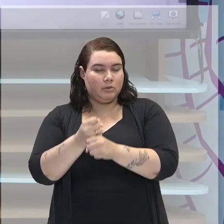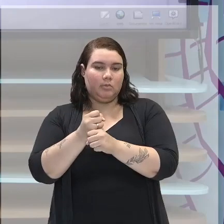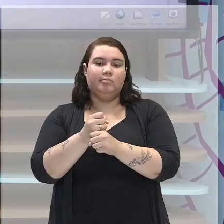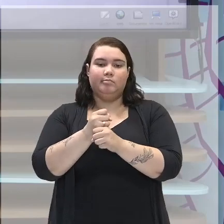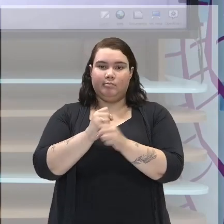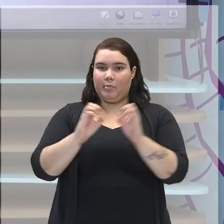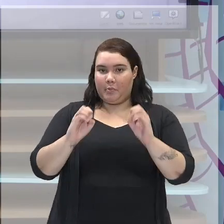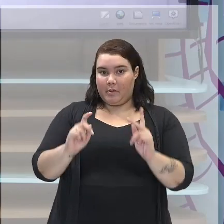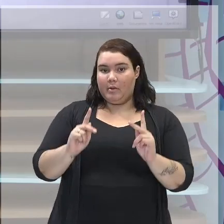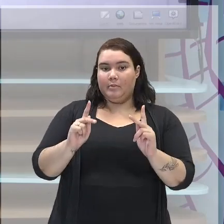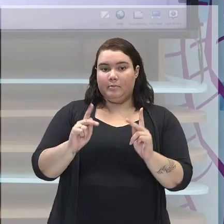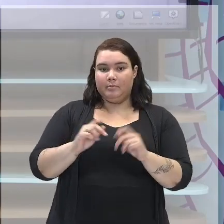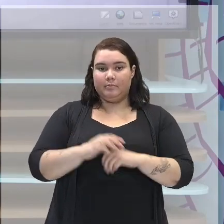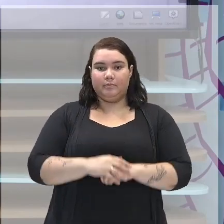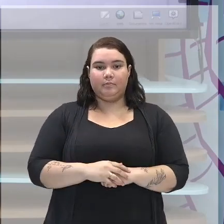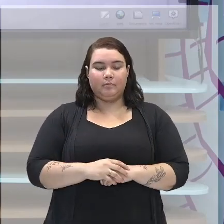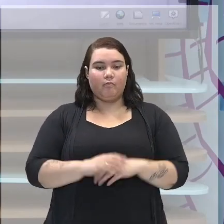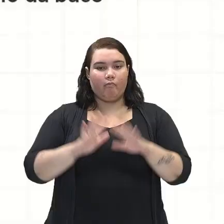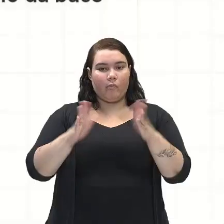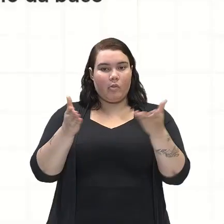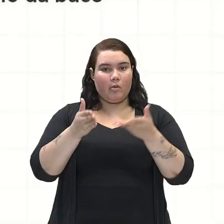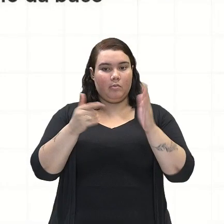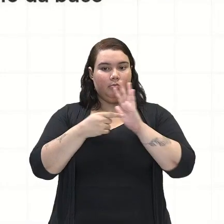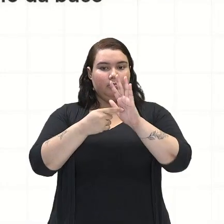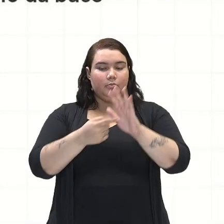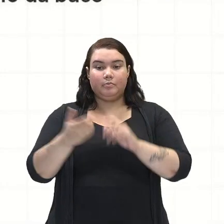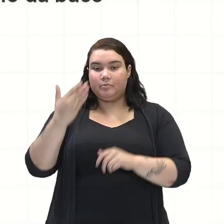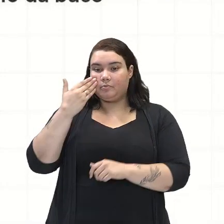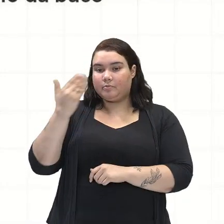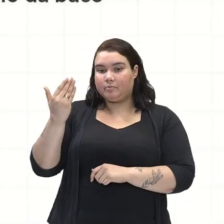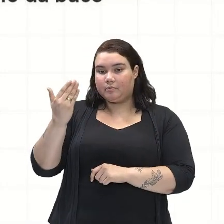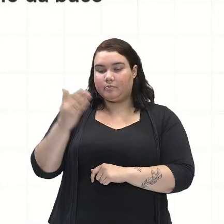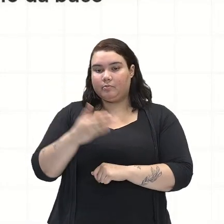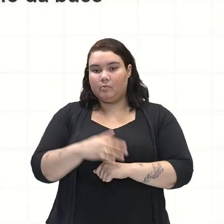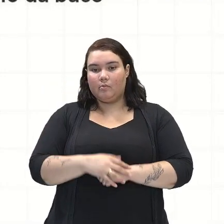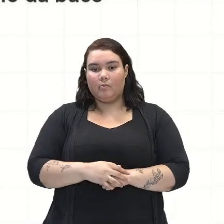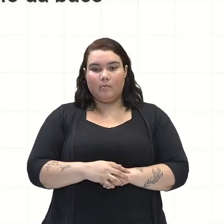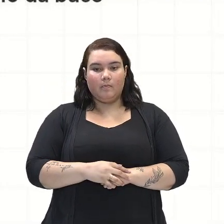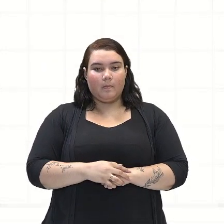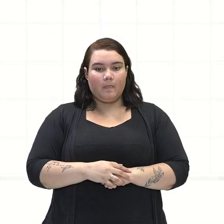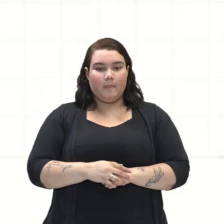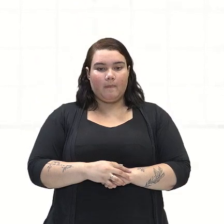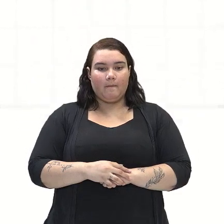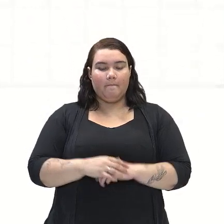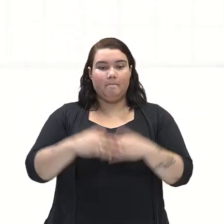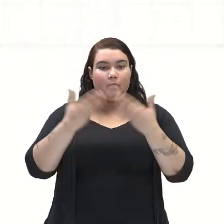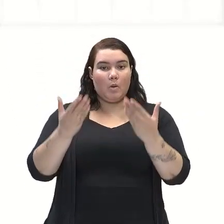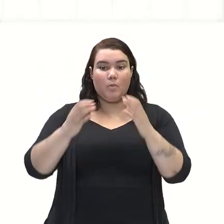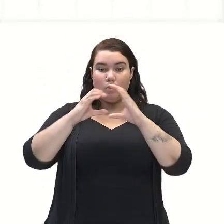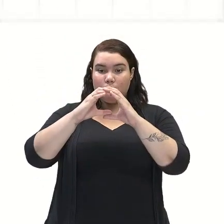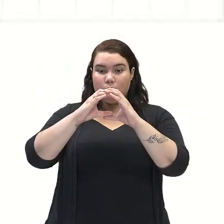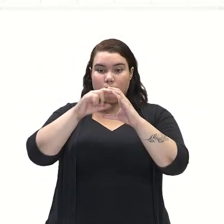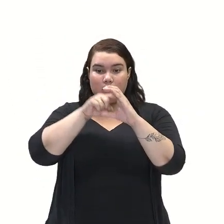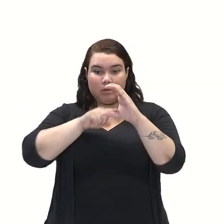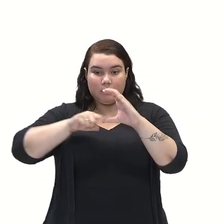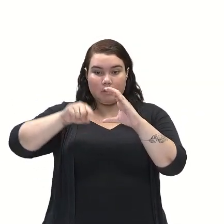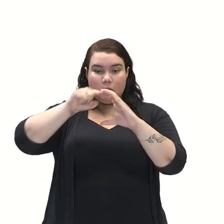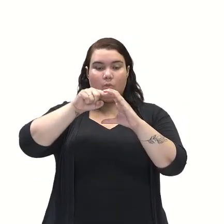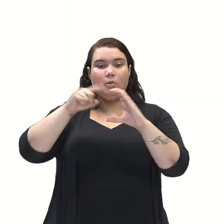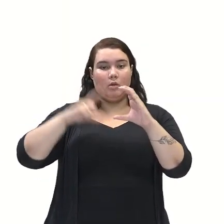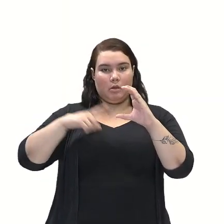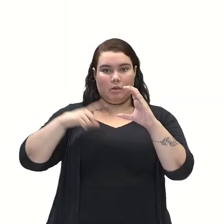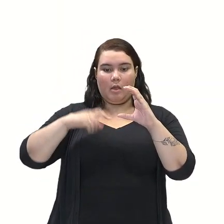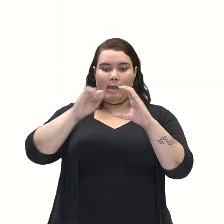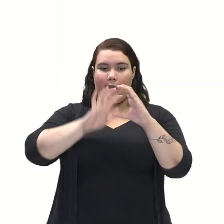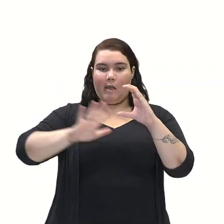círculo, beleza? Então, vem comigo aqui, olha só. Então, o círculo, meu povo, ele possui área,